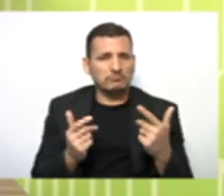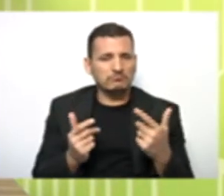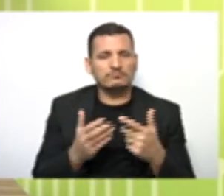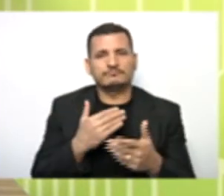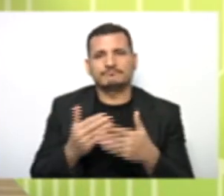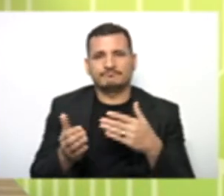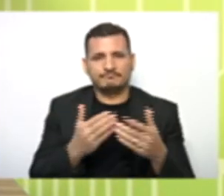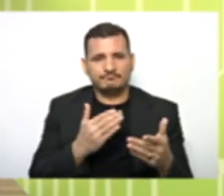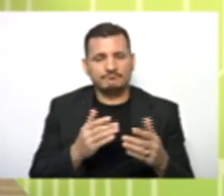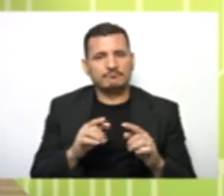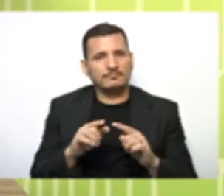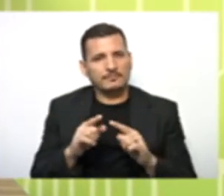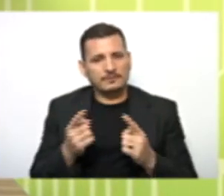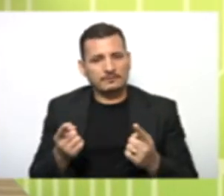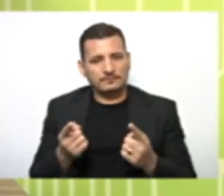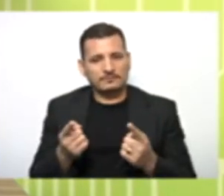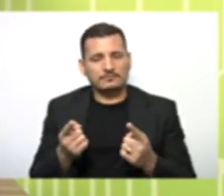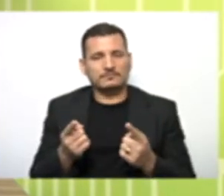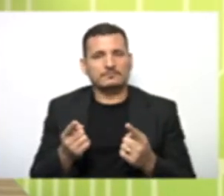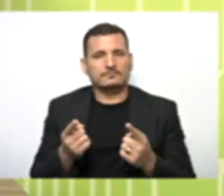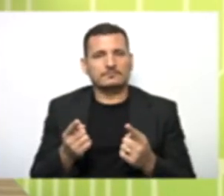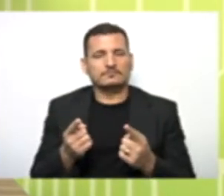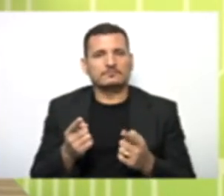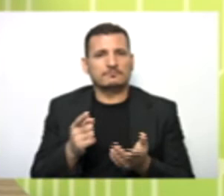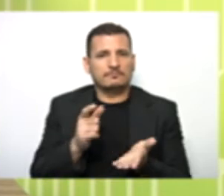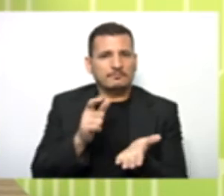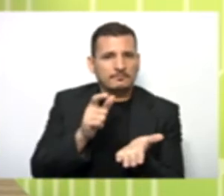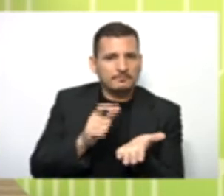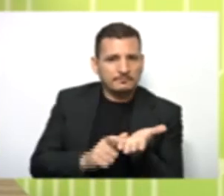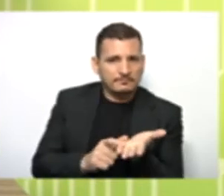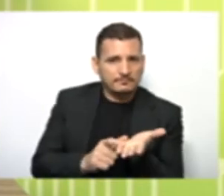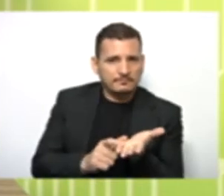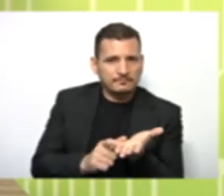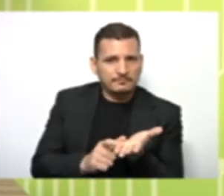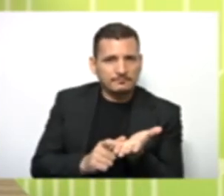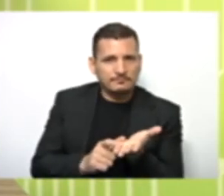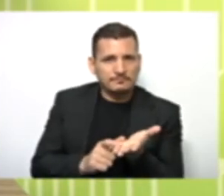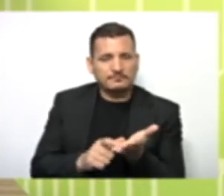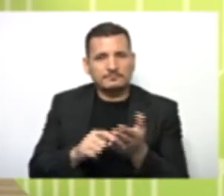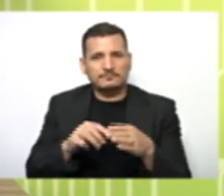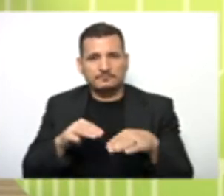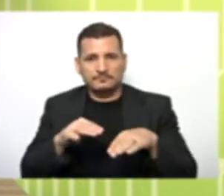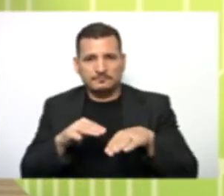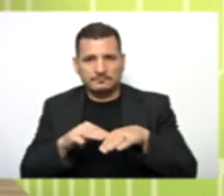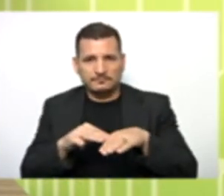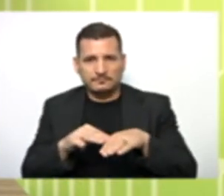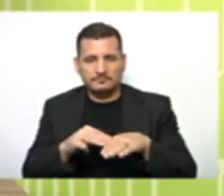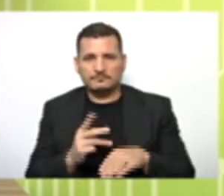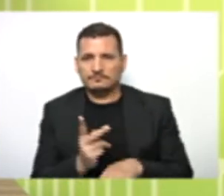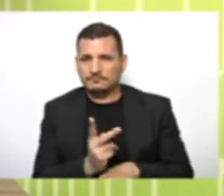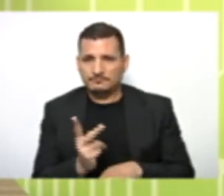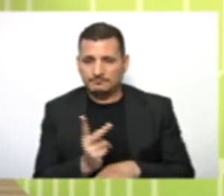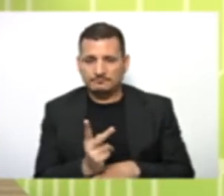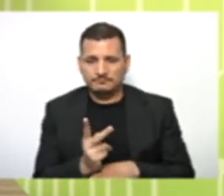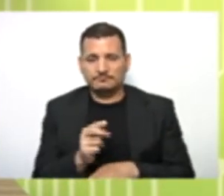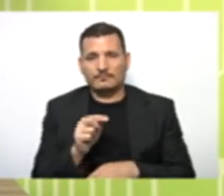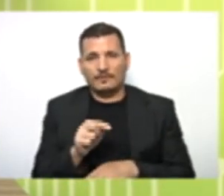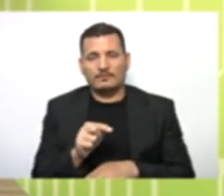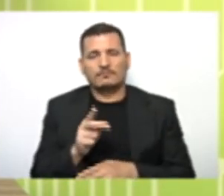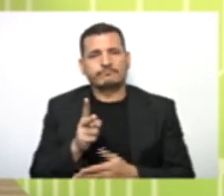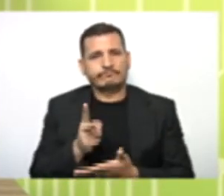mas especialmente processador e memória. Esses dois recursos de hardware estarão sempre